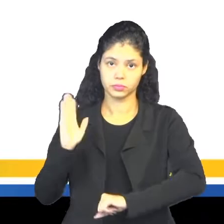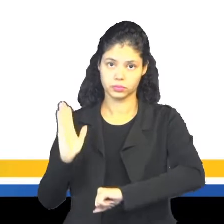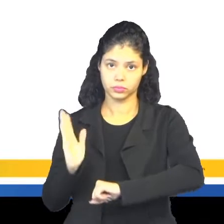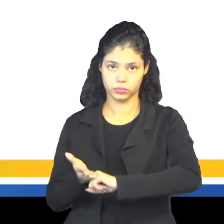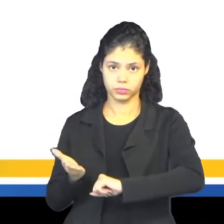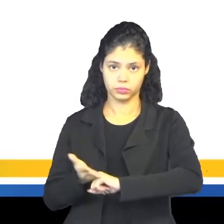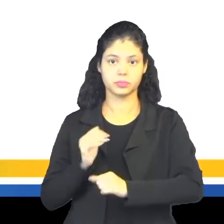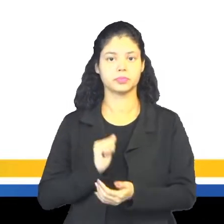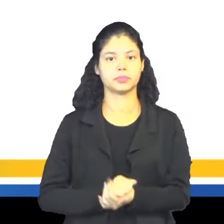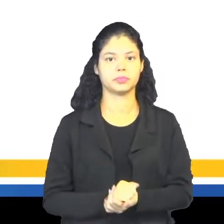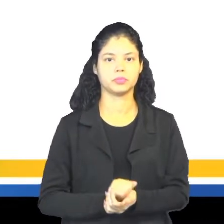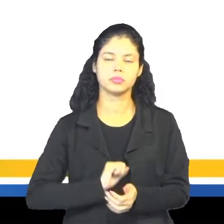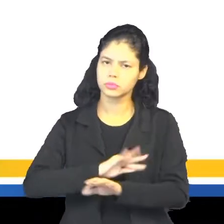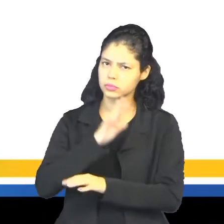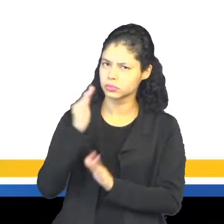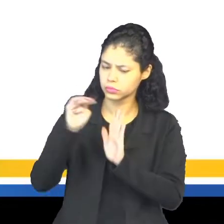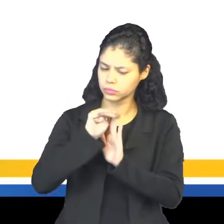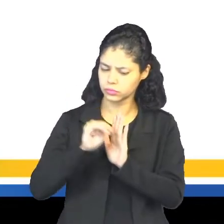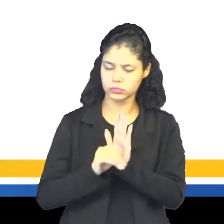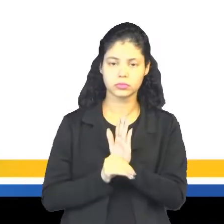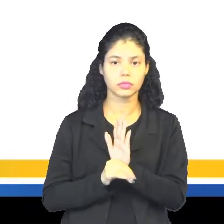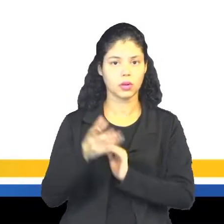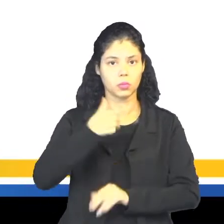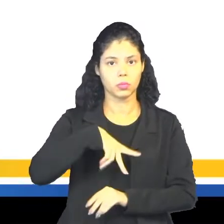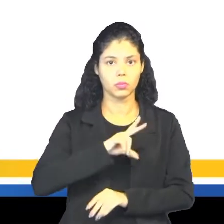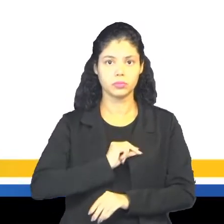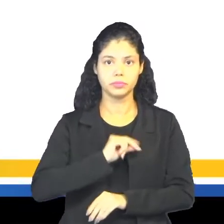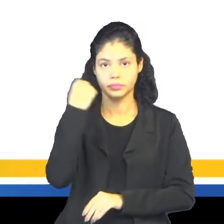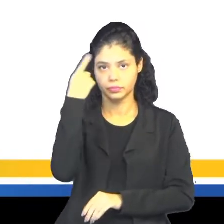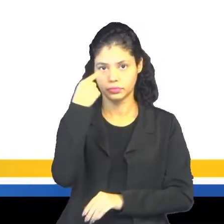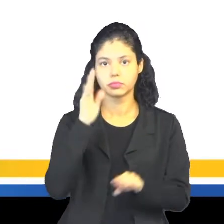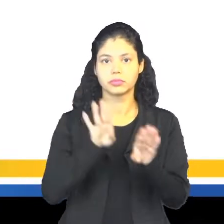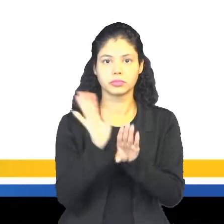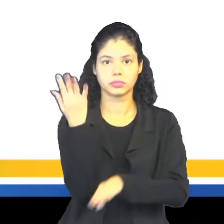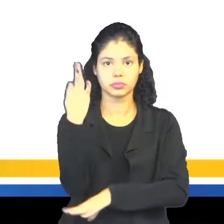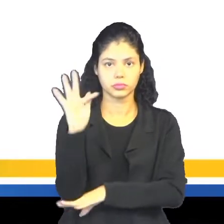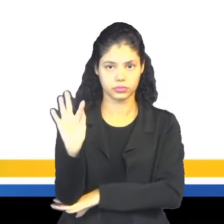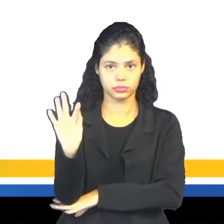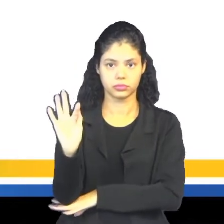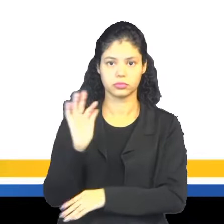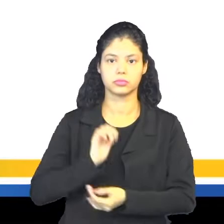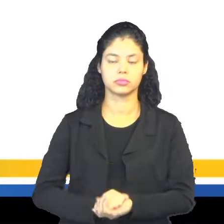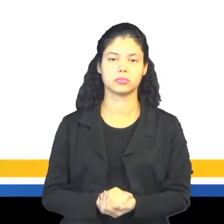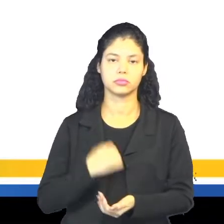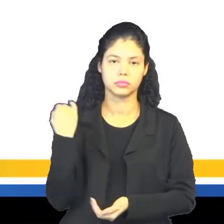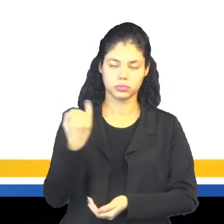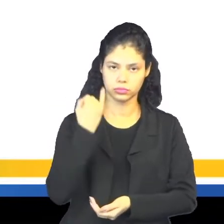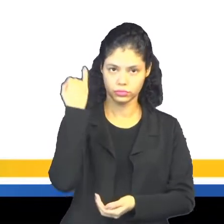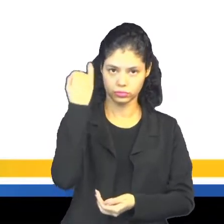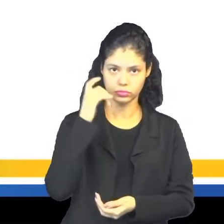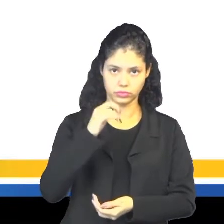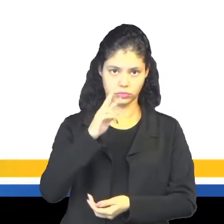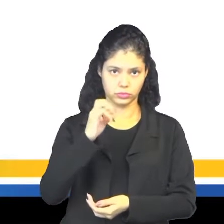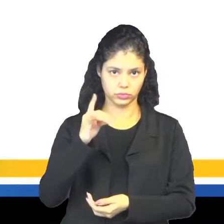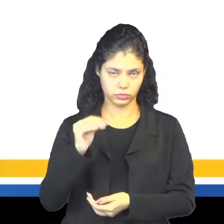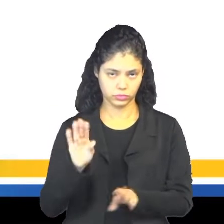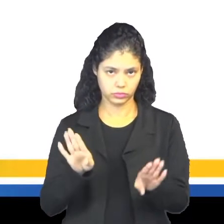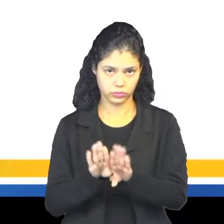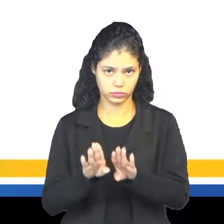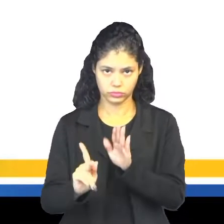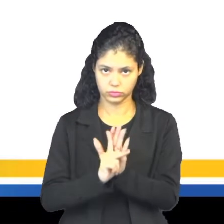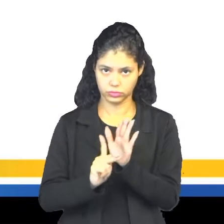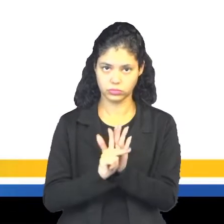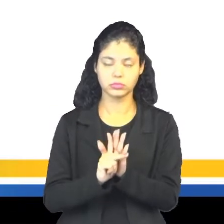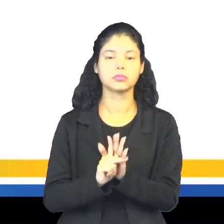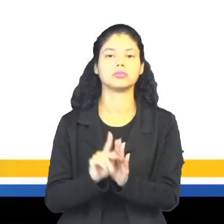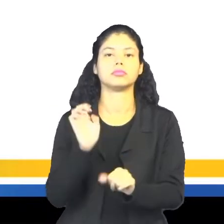como exemplo mais clássico, Portugal e Espanha, e a França, que tem aí o principal expoente desse estado absolutista.